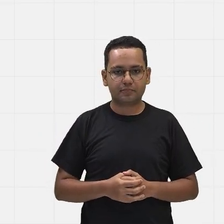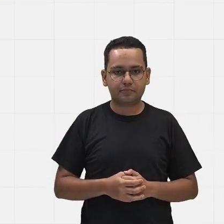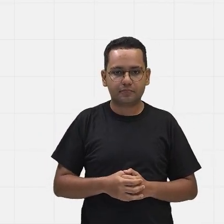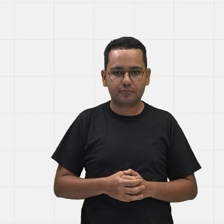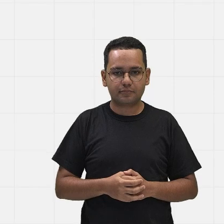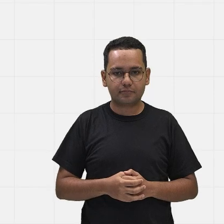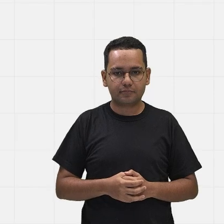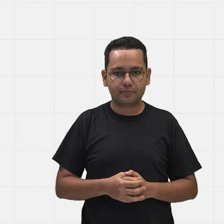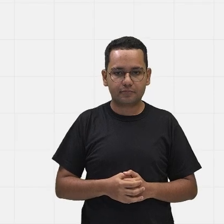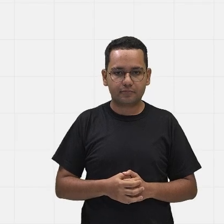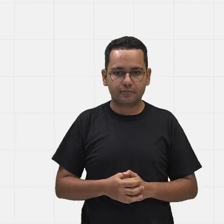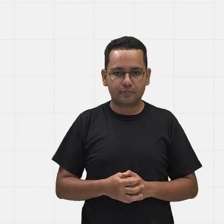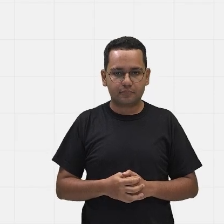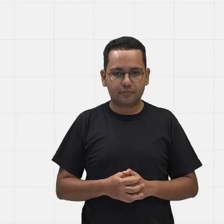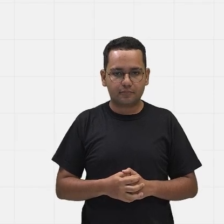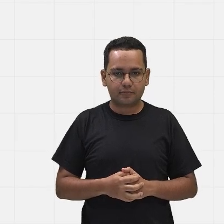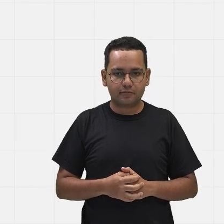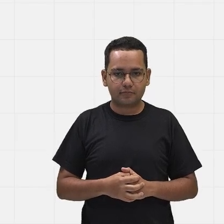Pronto.